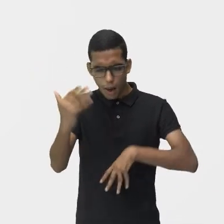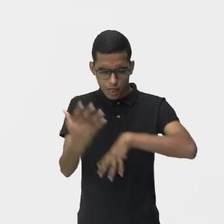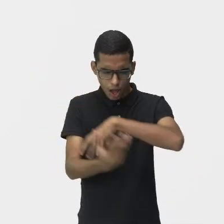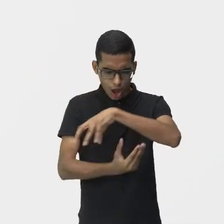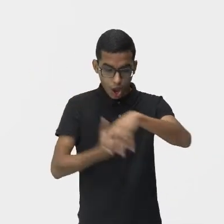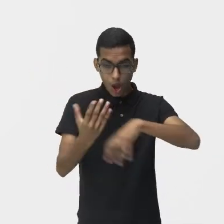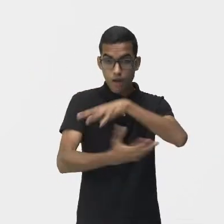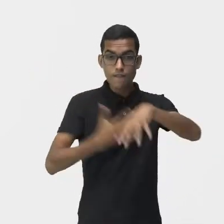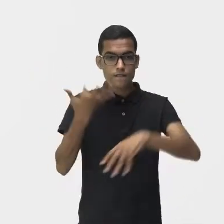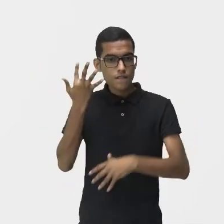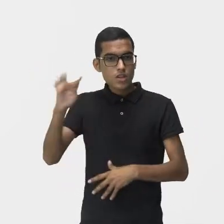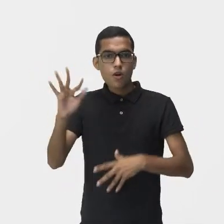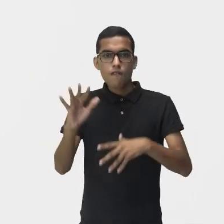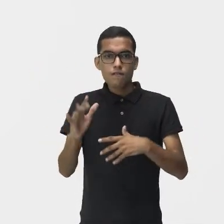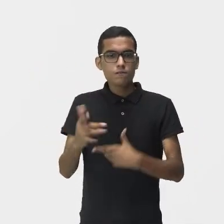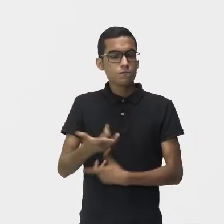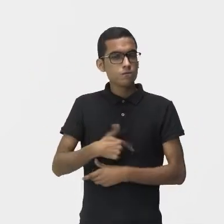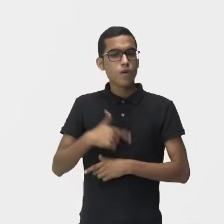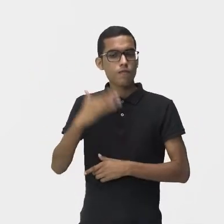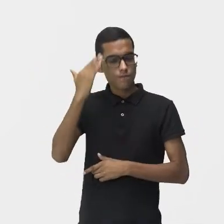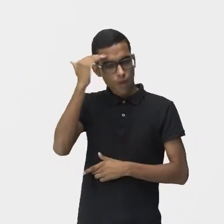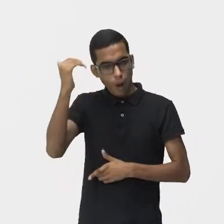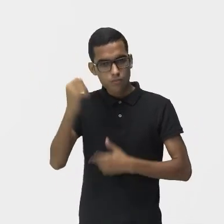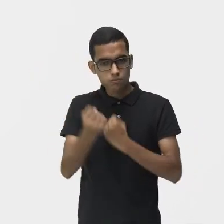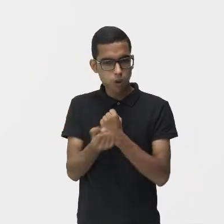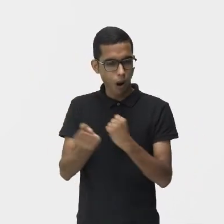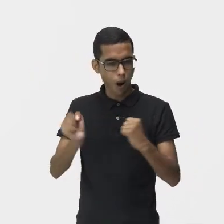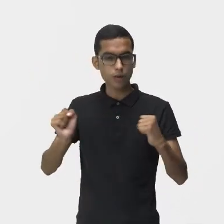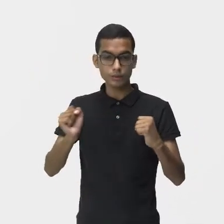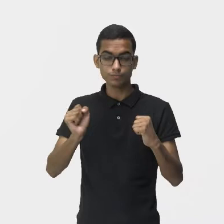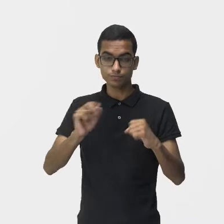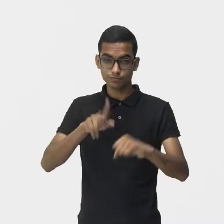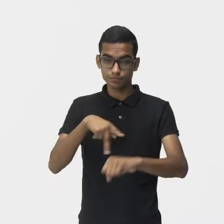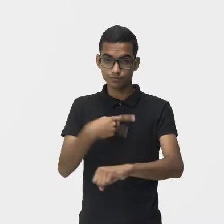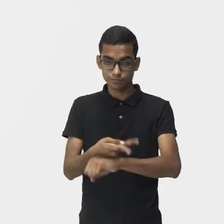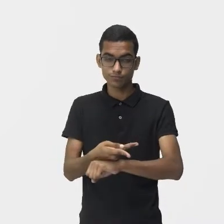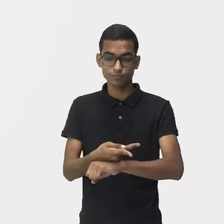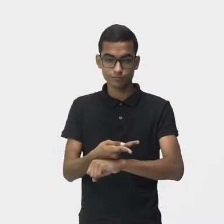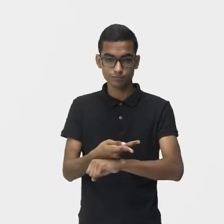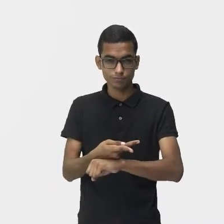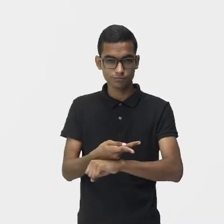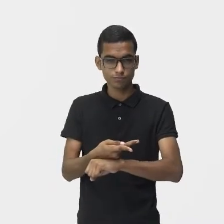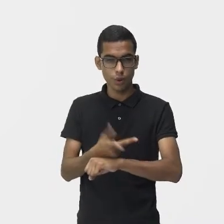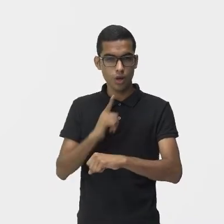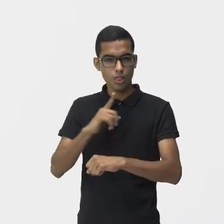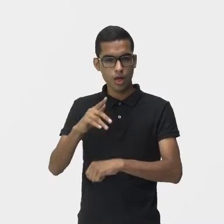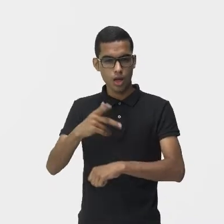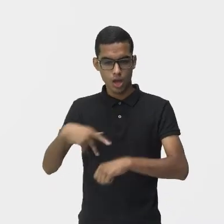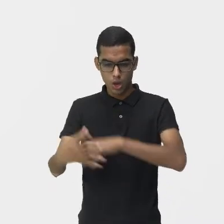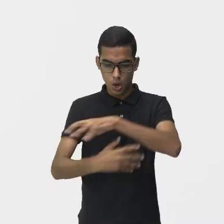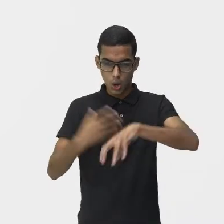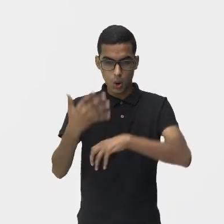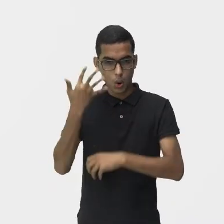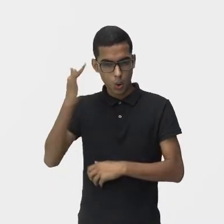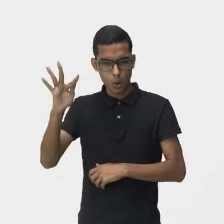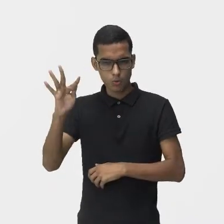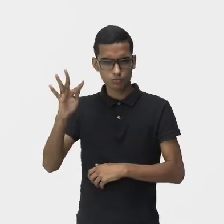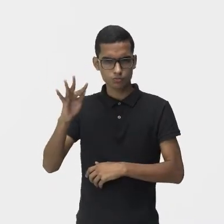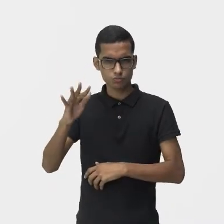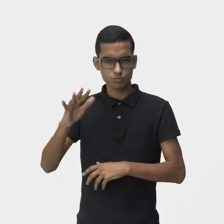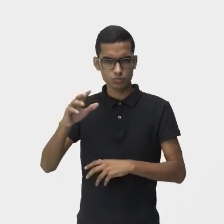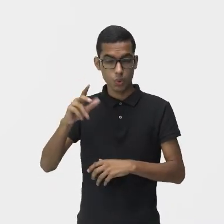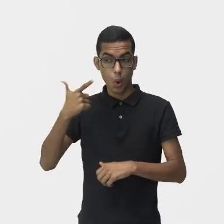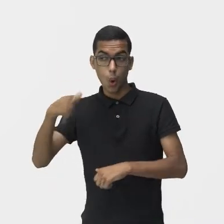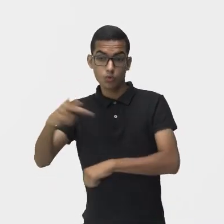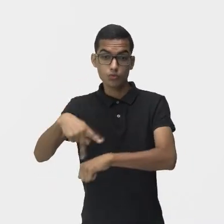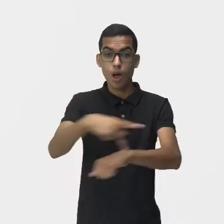mundo todo. O mundo nunca mais foi o mesmo após a Revolução. A Revolução acabou provocando independências dentro